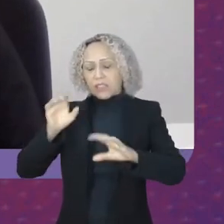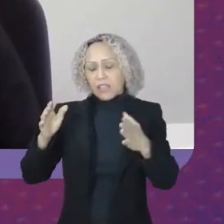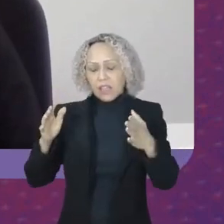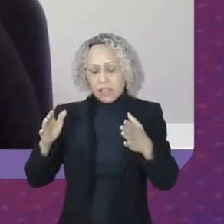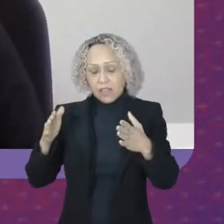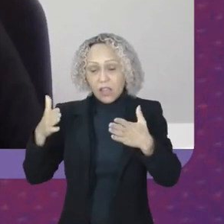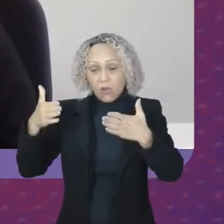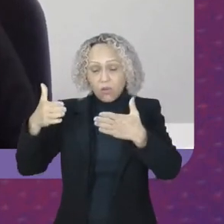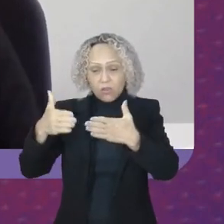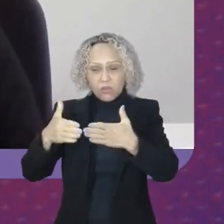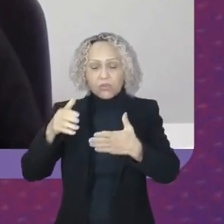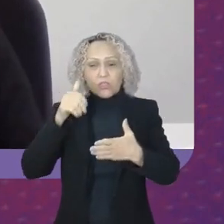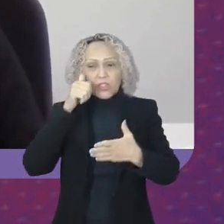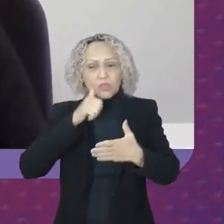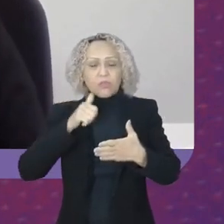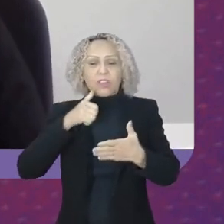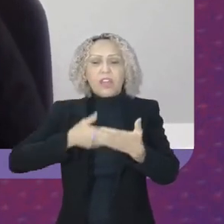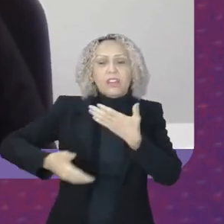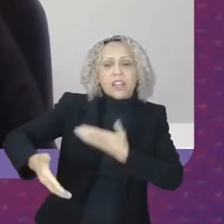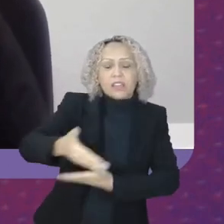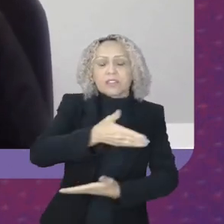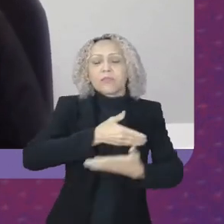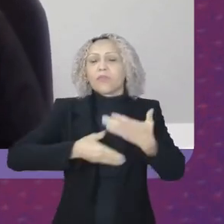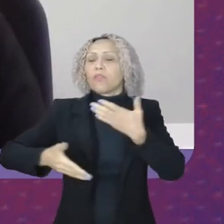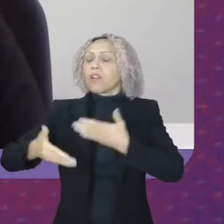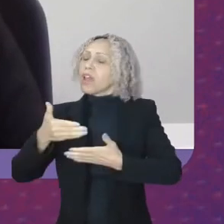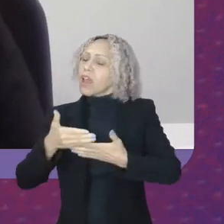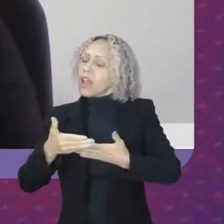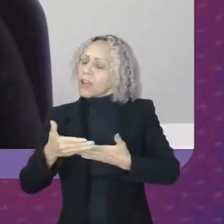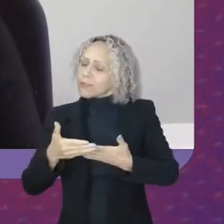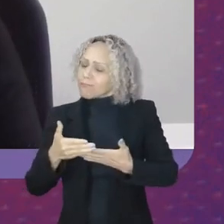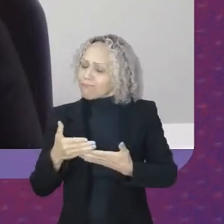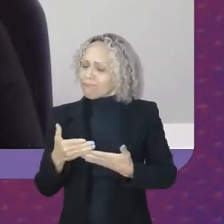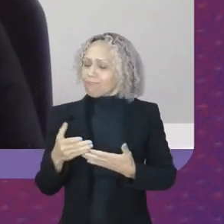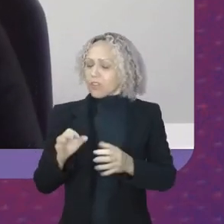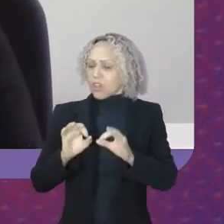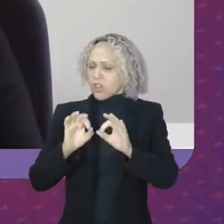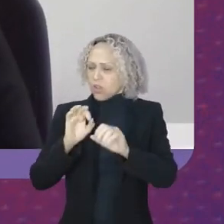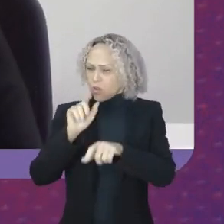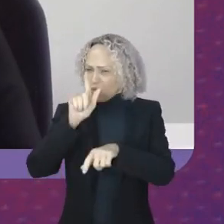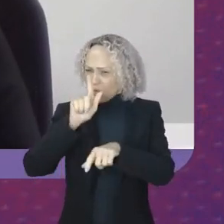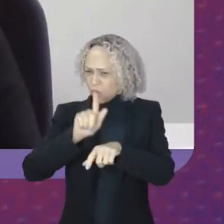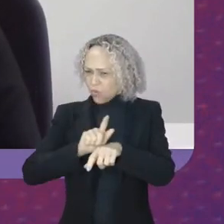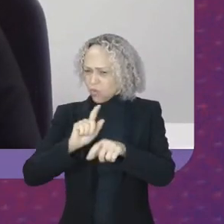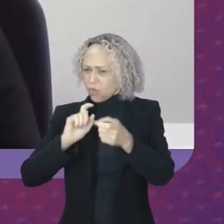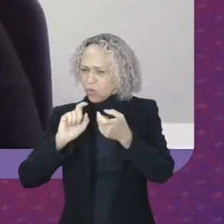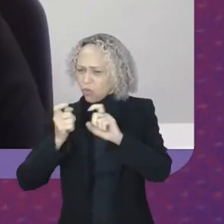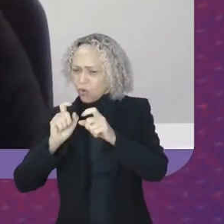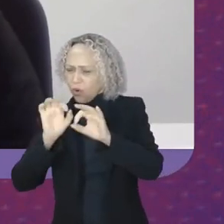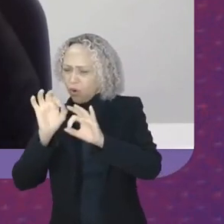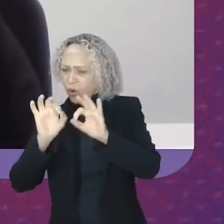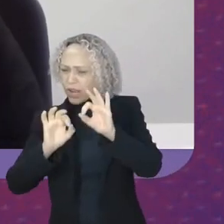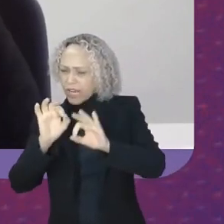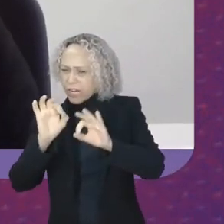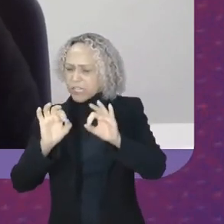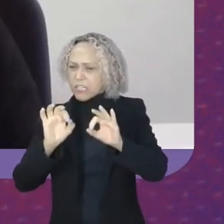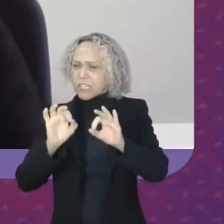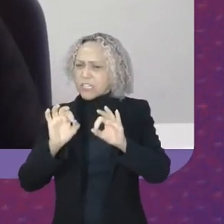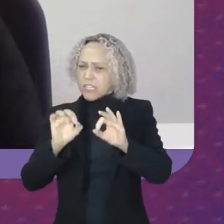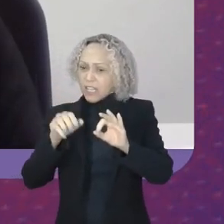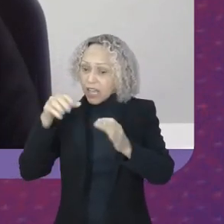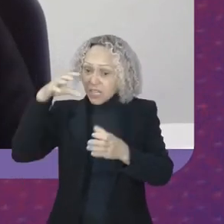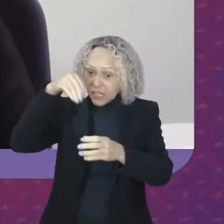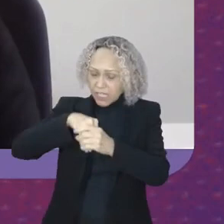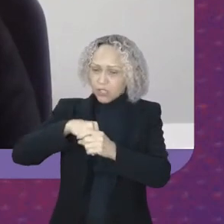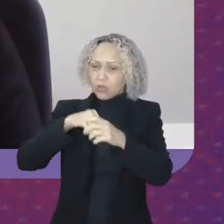conjunto de mulheres do Elas por Elas, né, que comanda esse processo interno do partido, esse